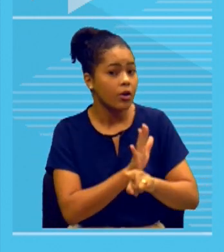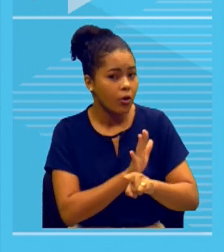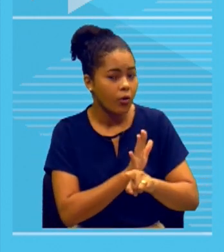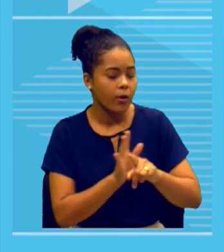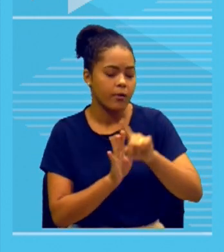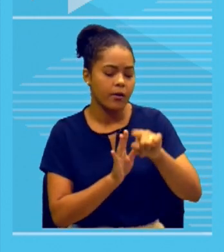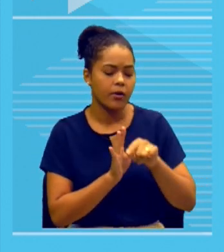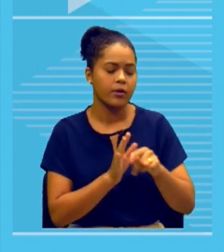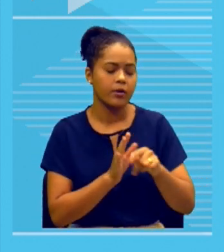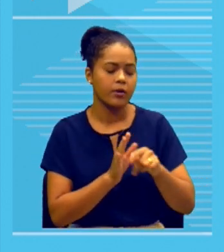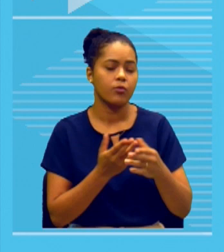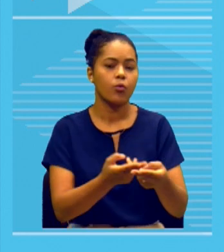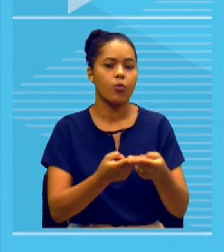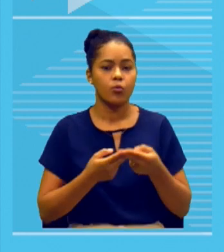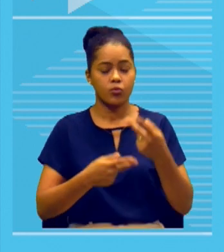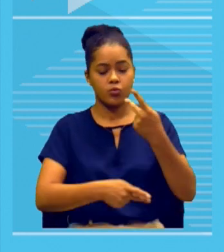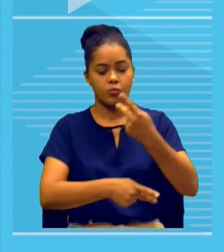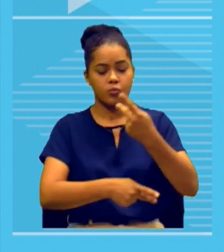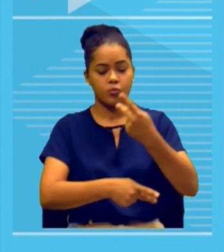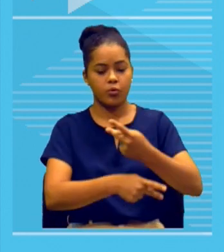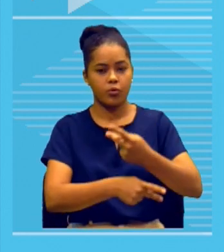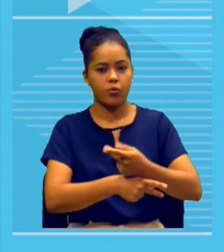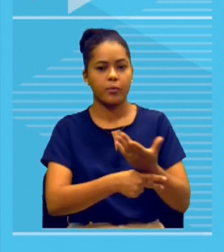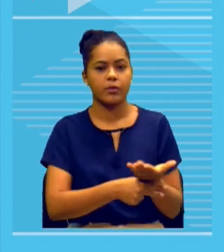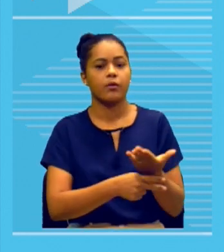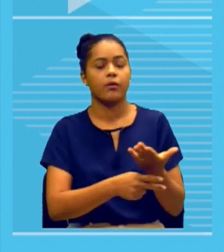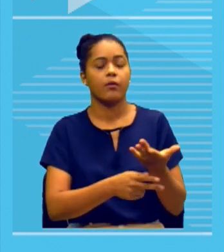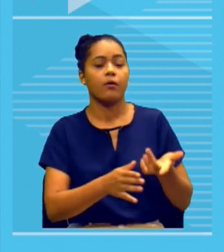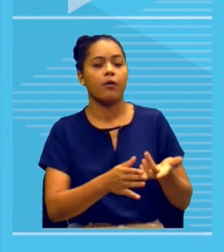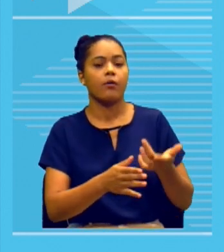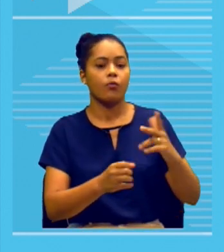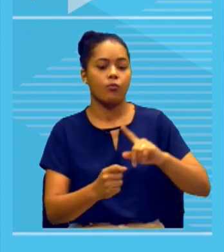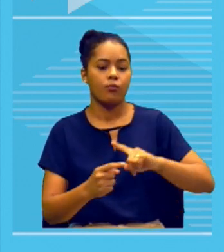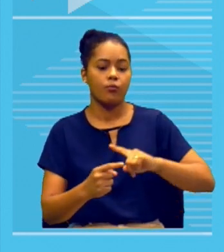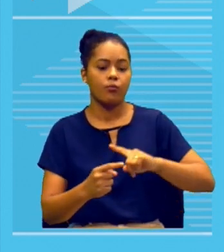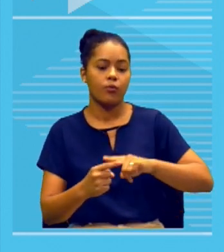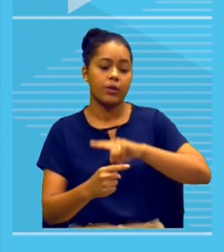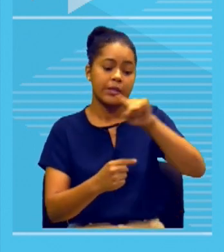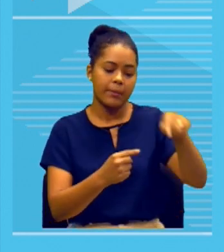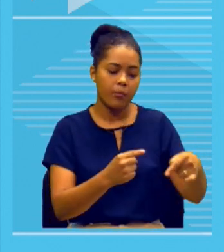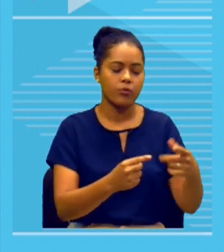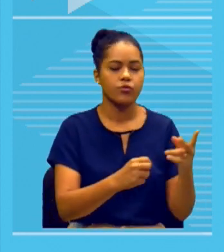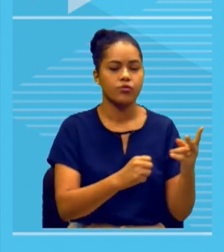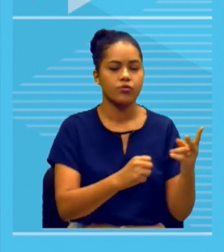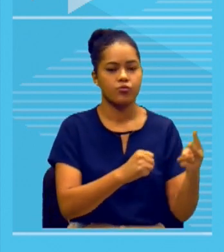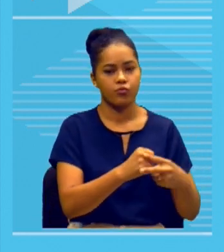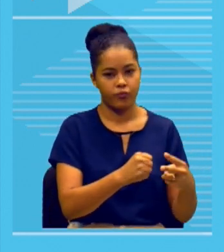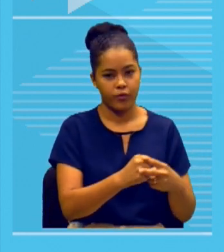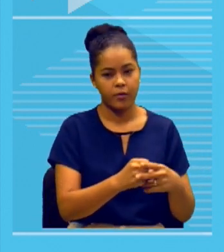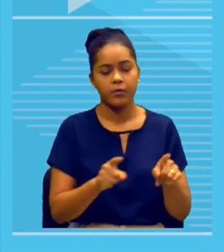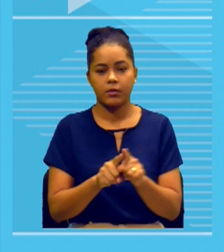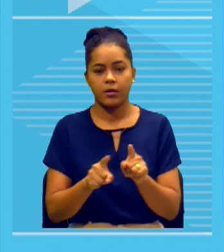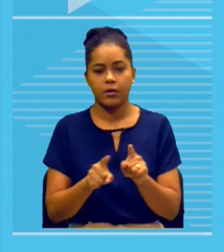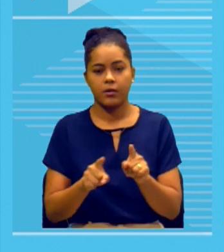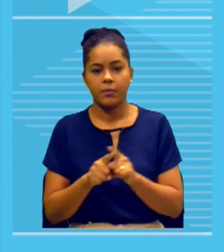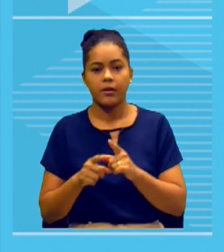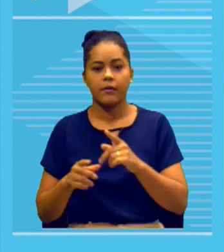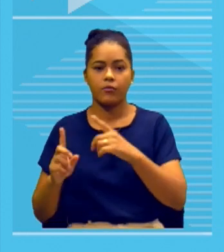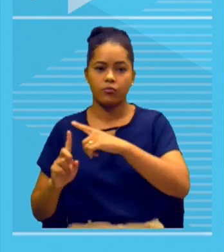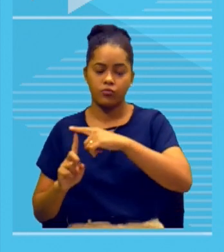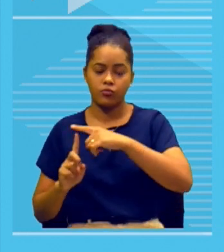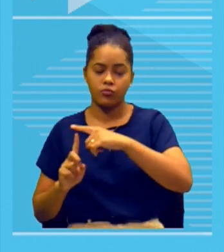pronome oblíquo para antes do verbo não só frase interrogativa mas também frase exclamativa